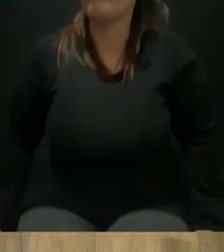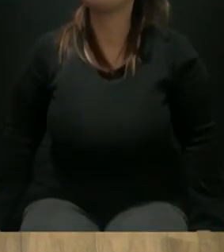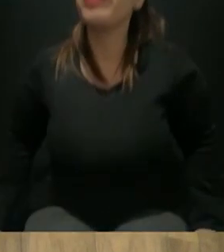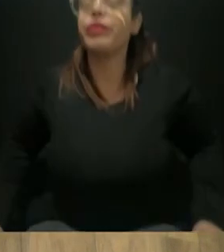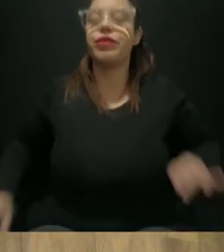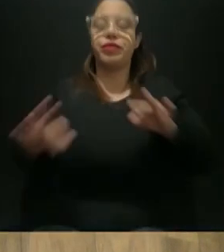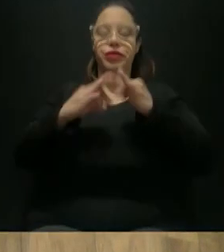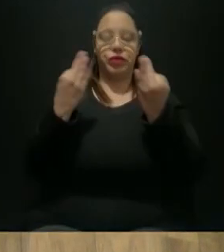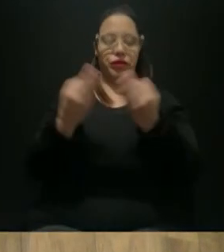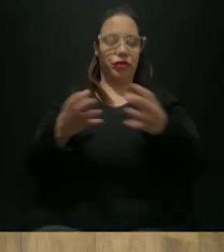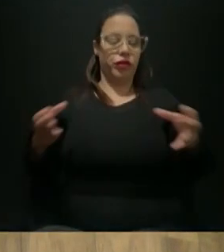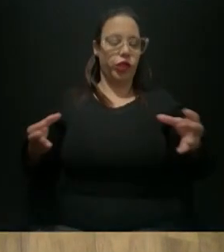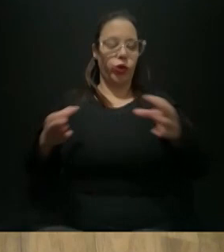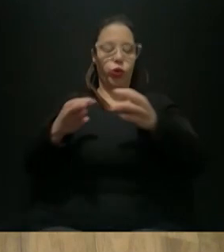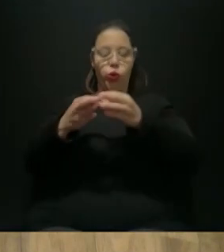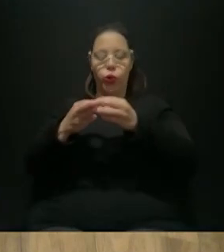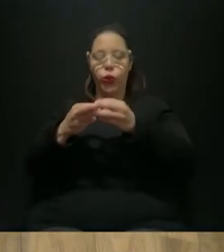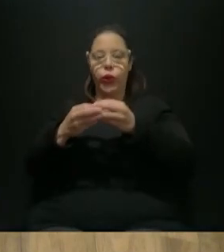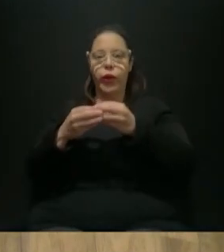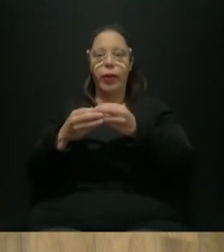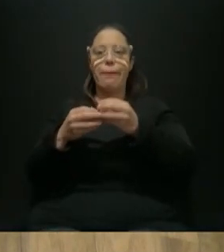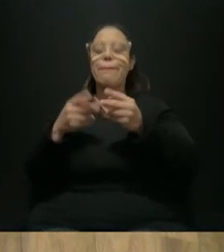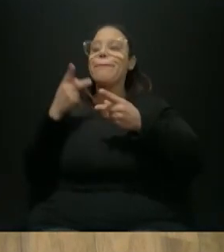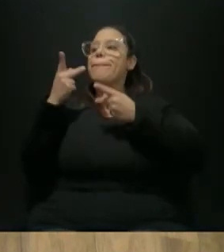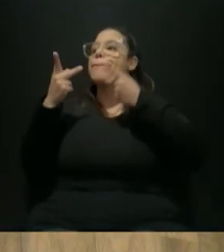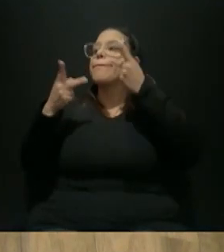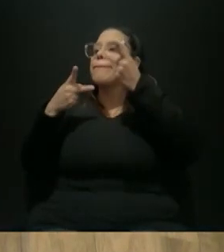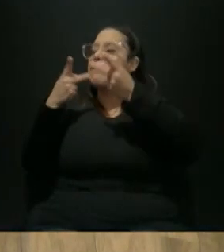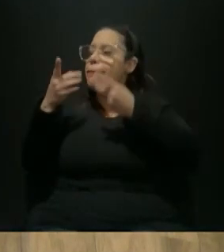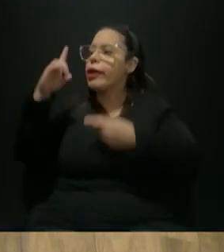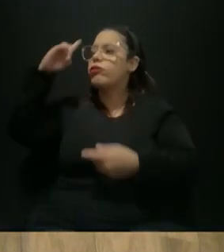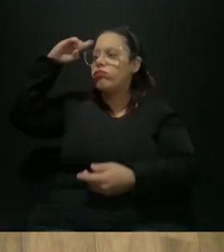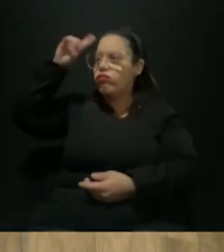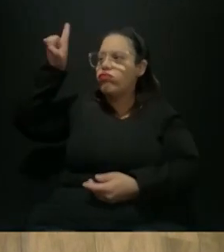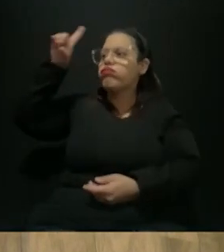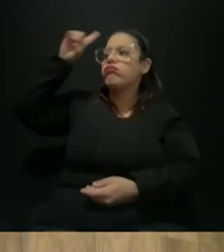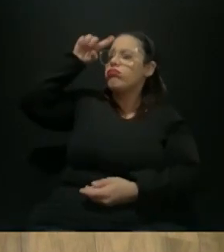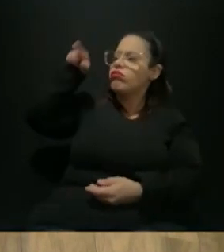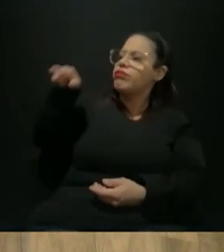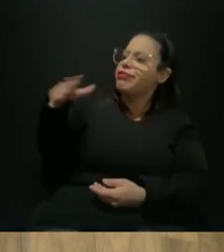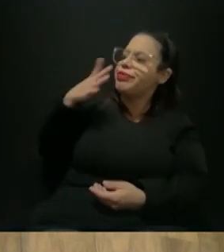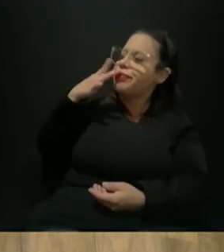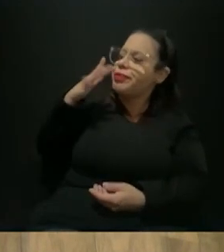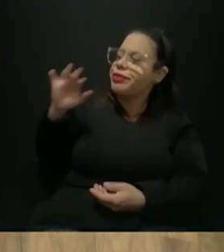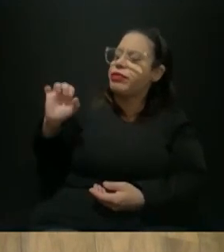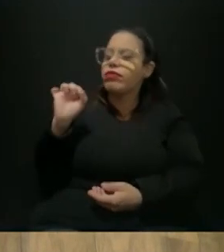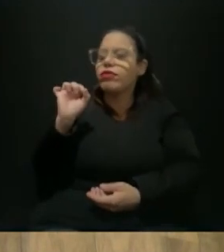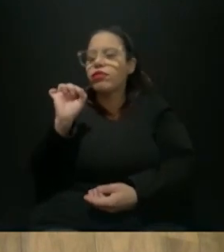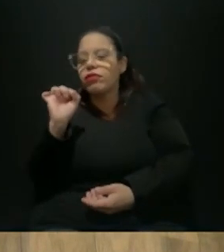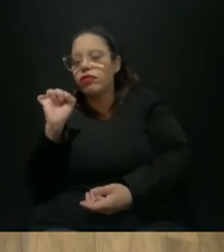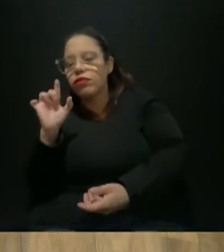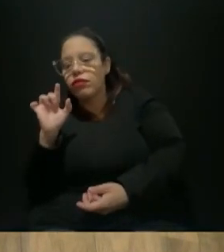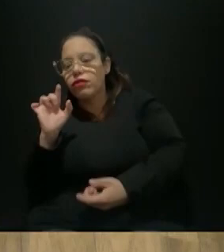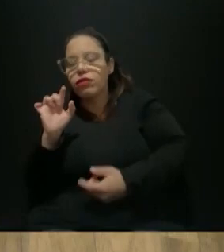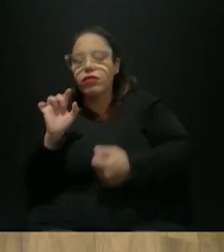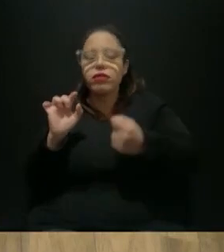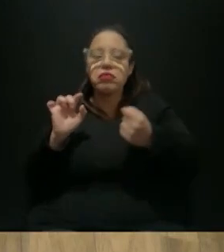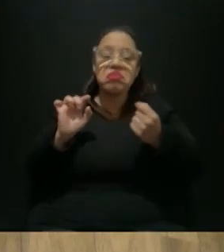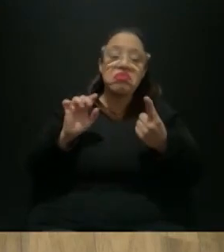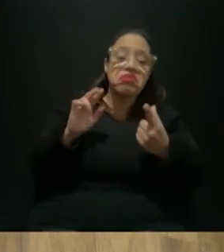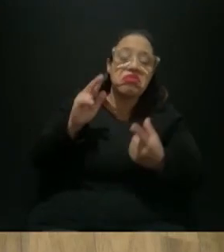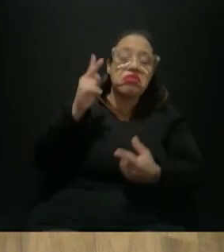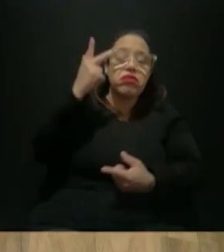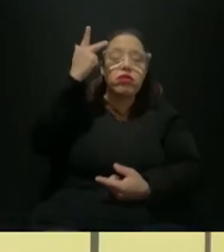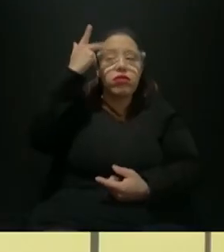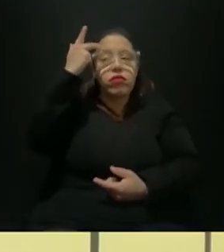vai contando no cotidiano para essa criança, aos pouquinhos, de uma forma natural. E a equipe dos serviços